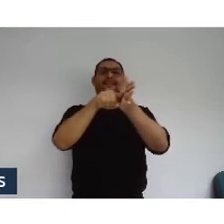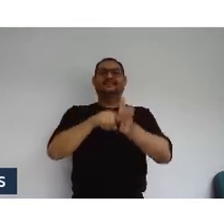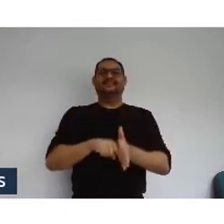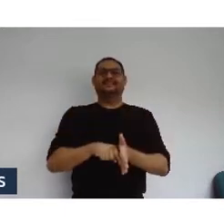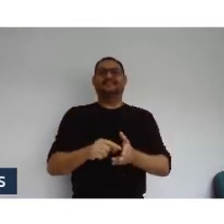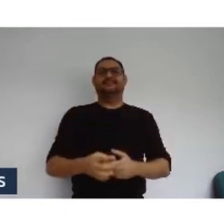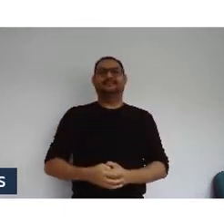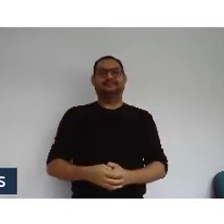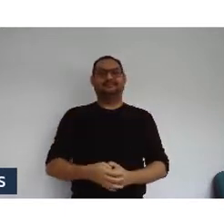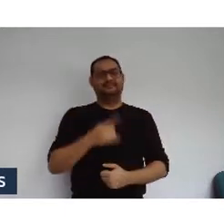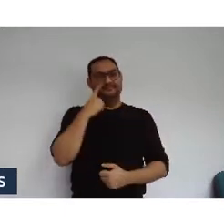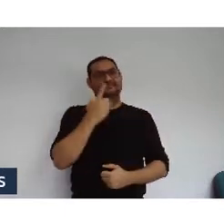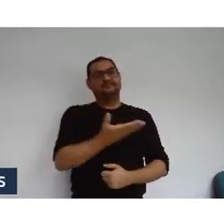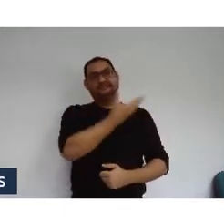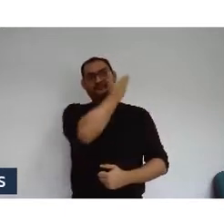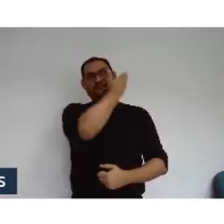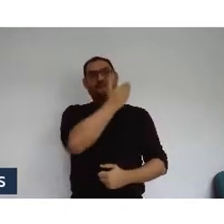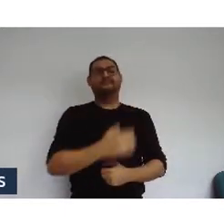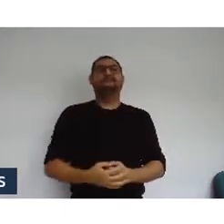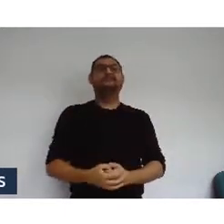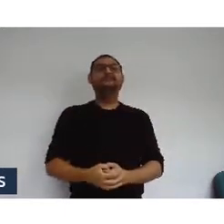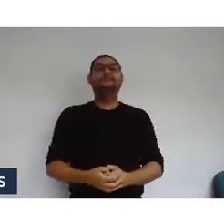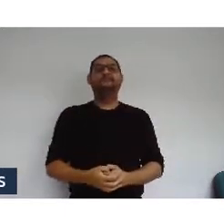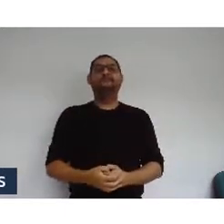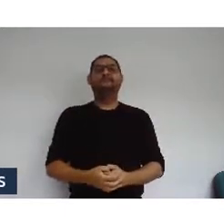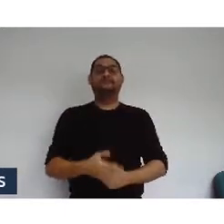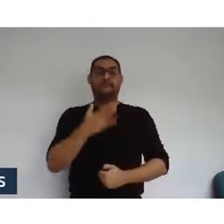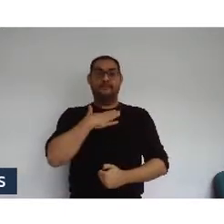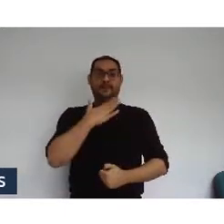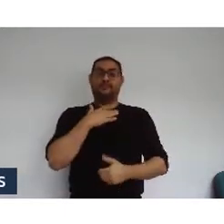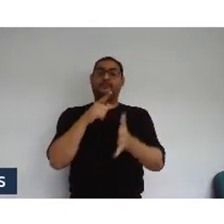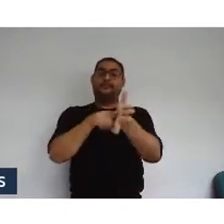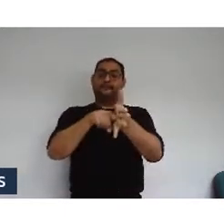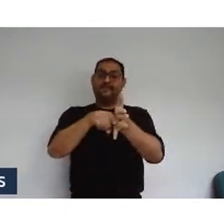Pronto. O meu interesse é,